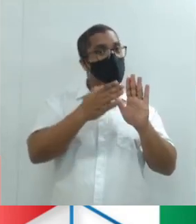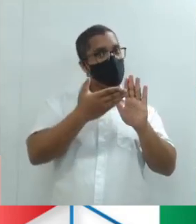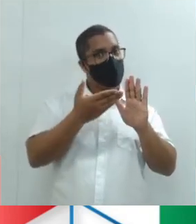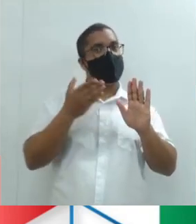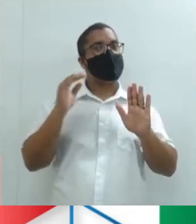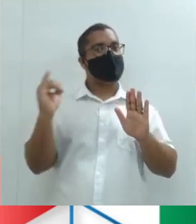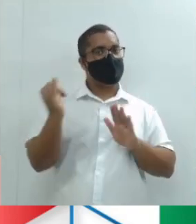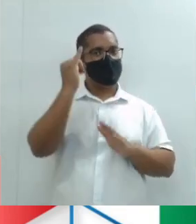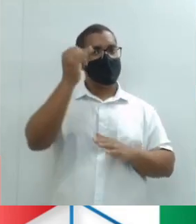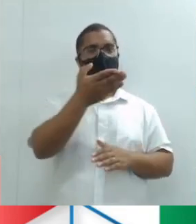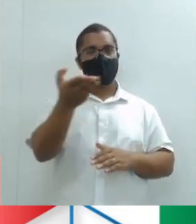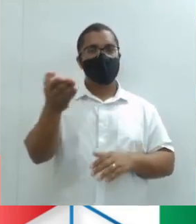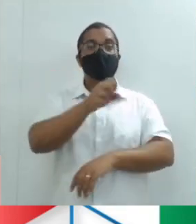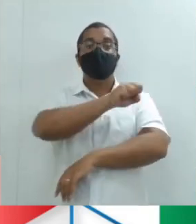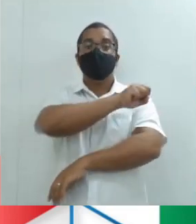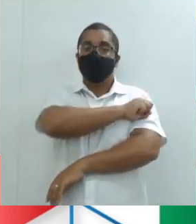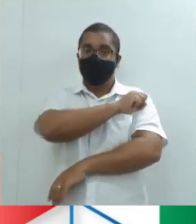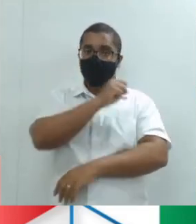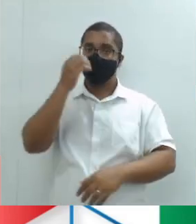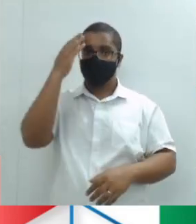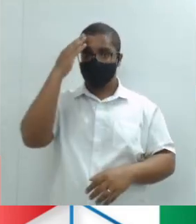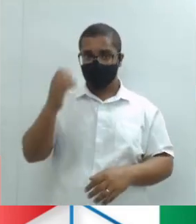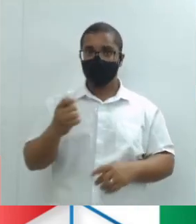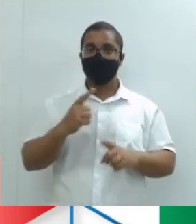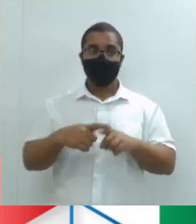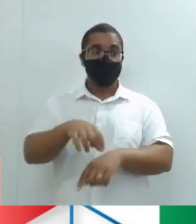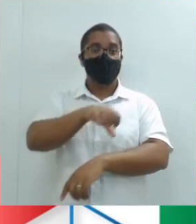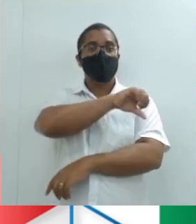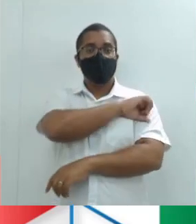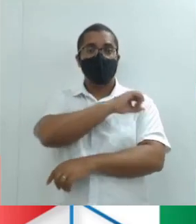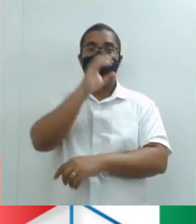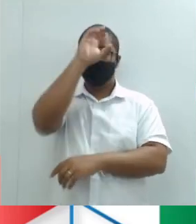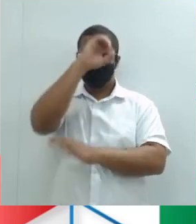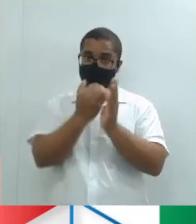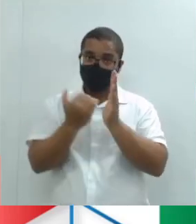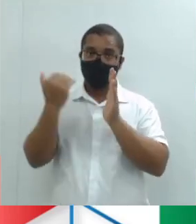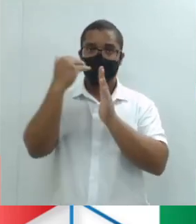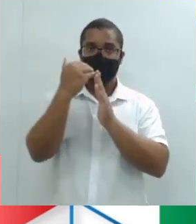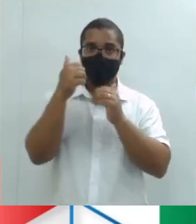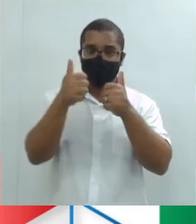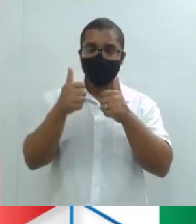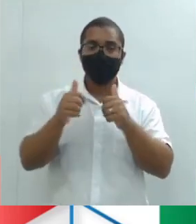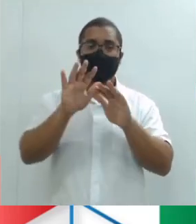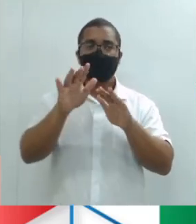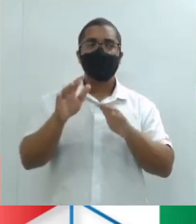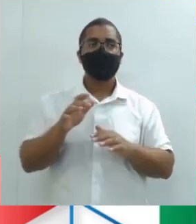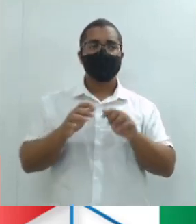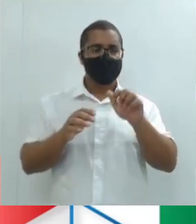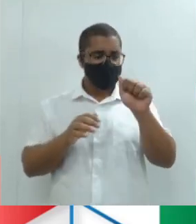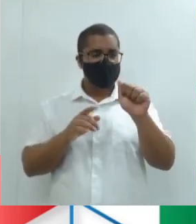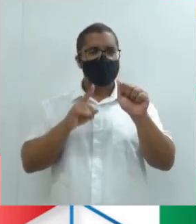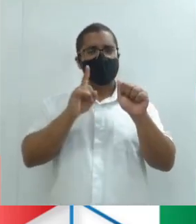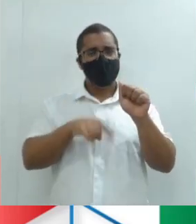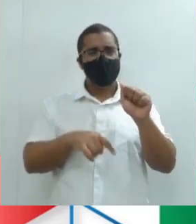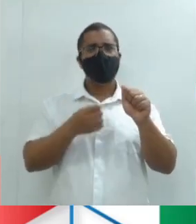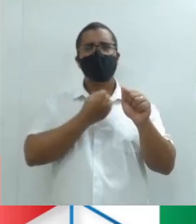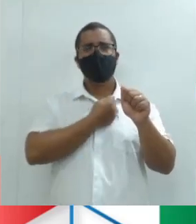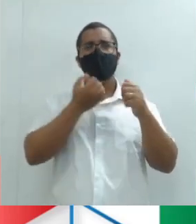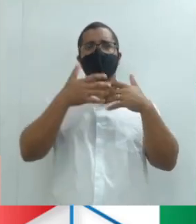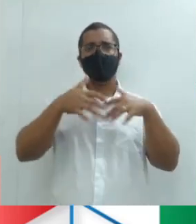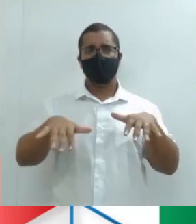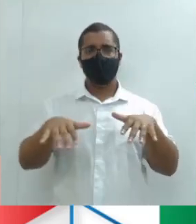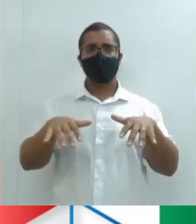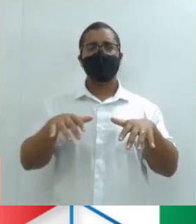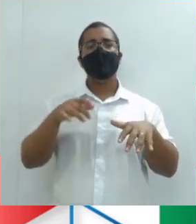importante para você que está no 8º ano, tá? Porque no 9º vai reforçar isso aí. Sendo A um número racional e N um